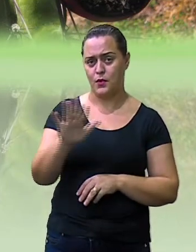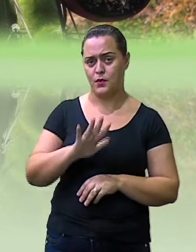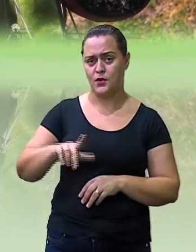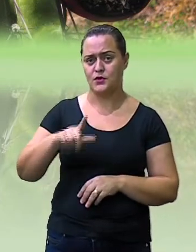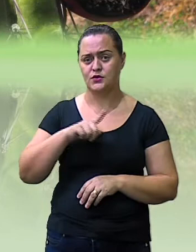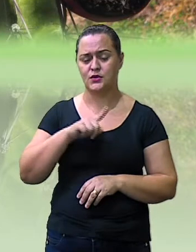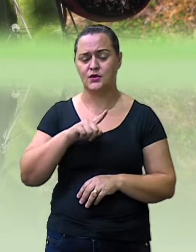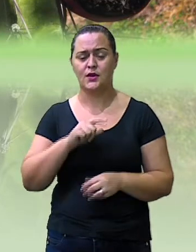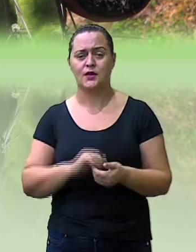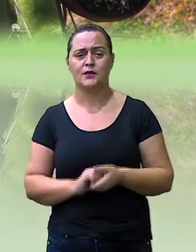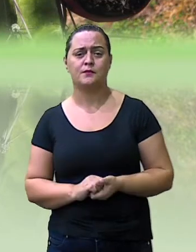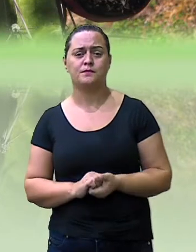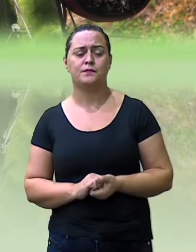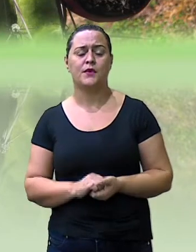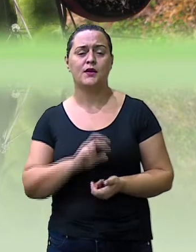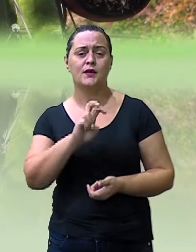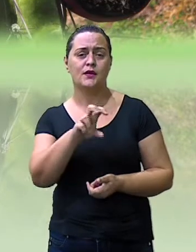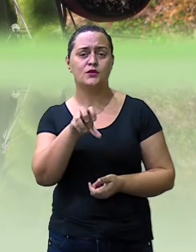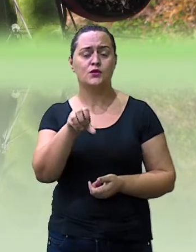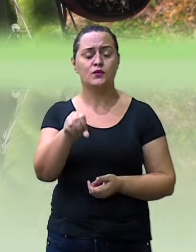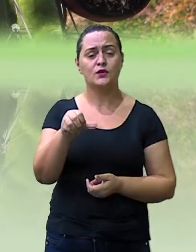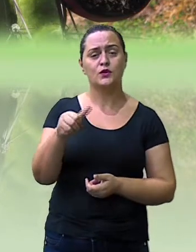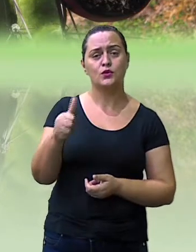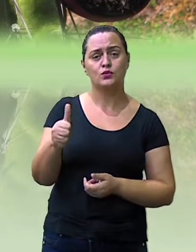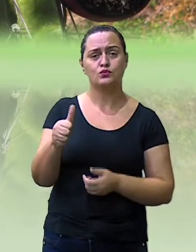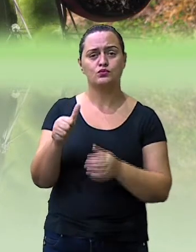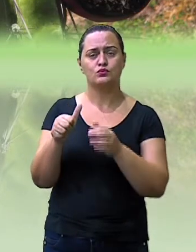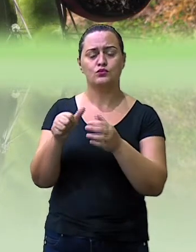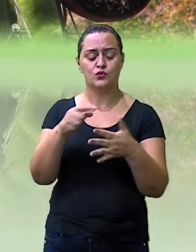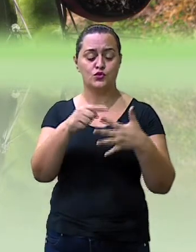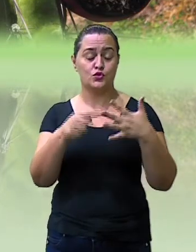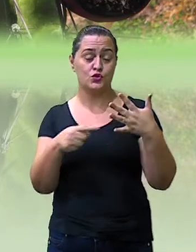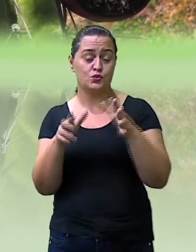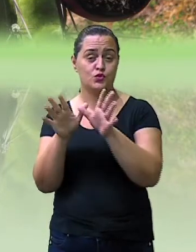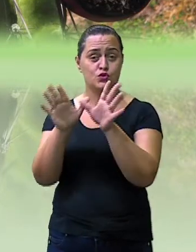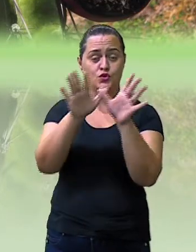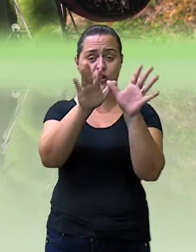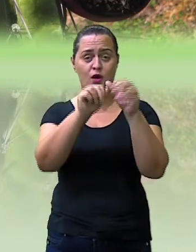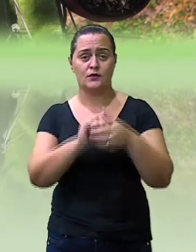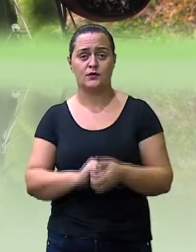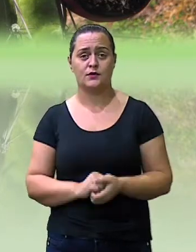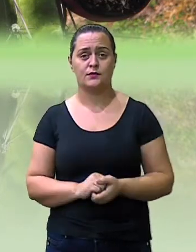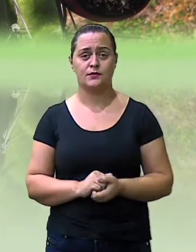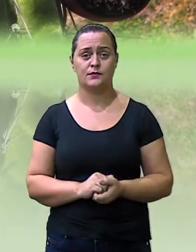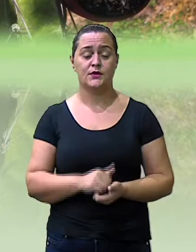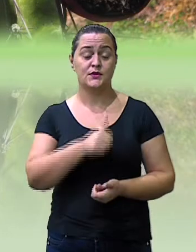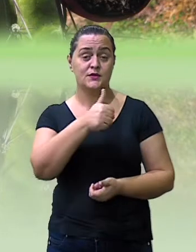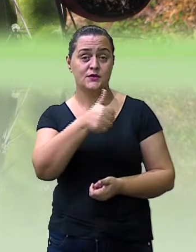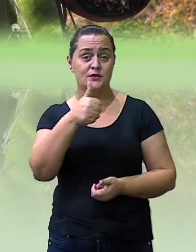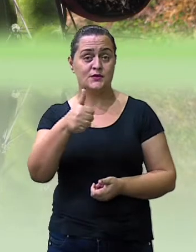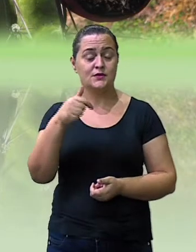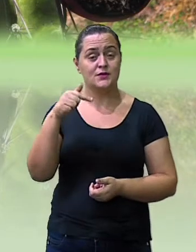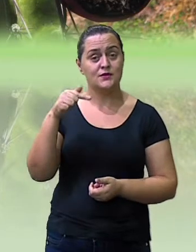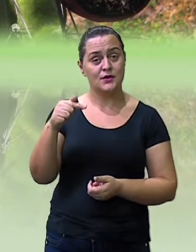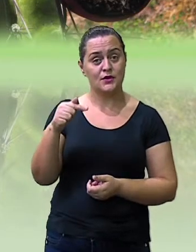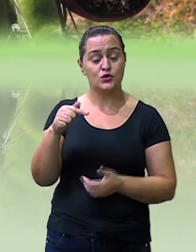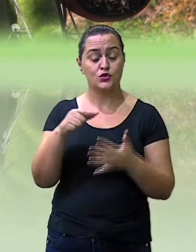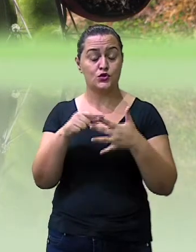mamíferos, 591 espécies de aves, 117 espécies de